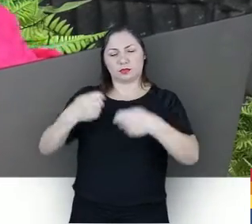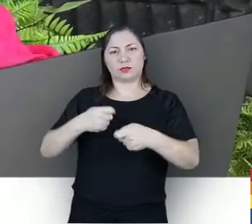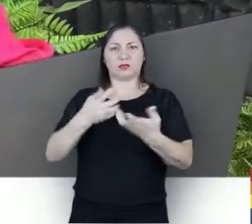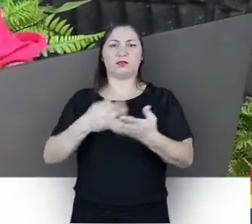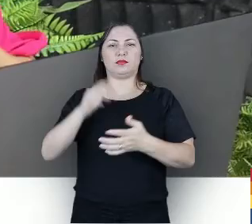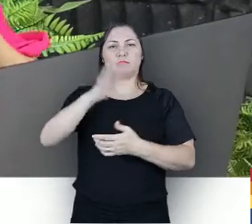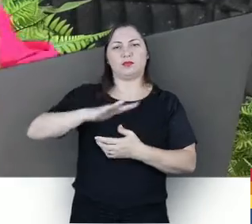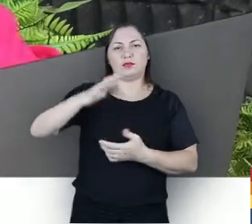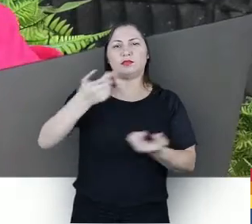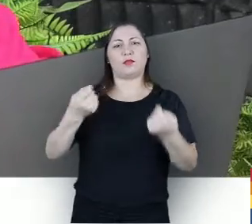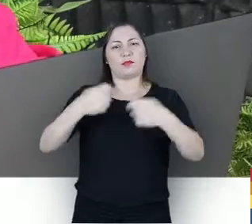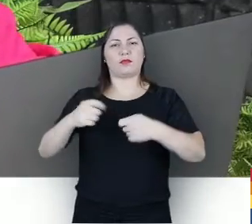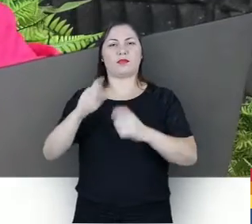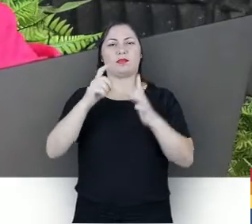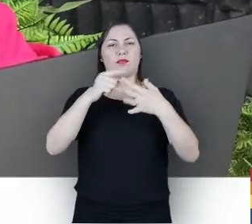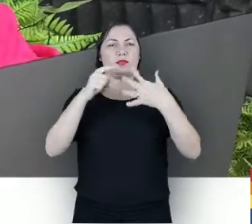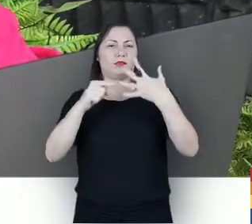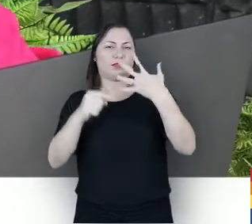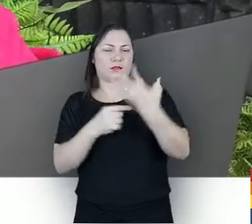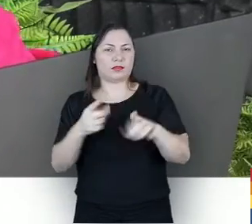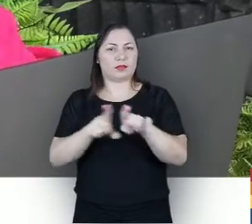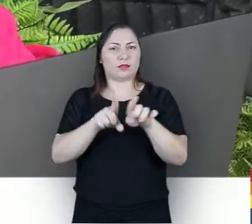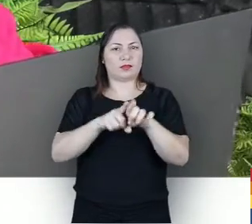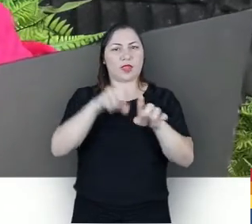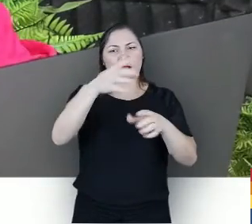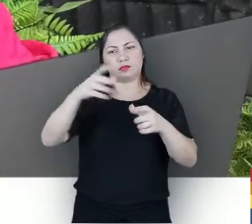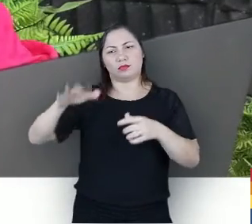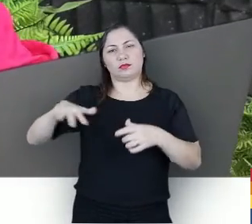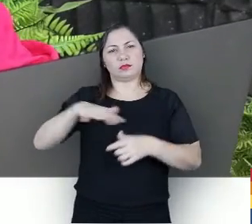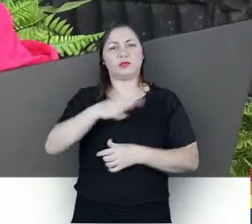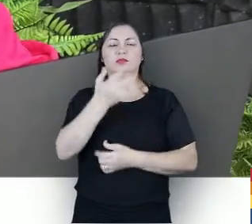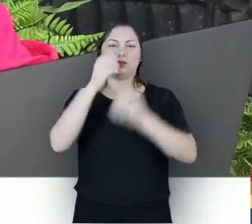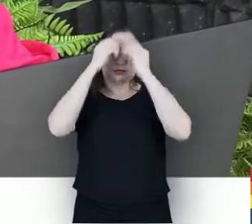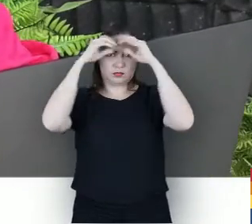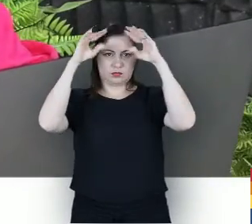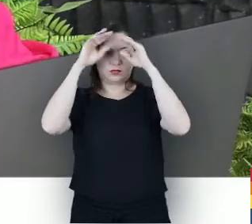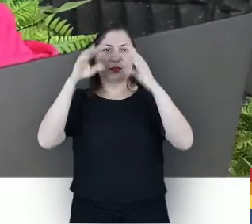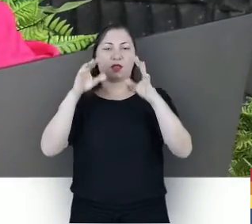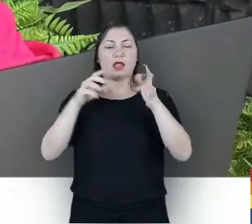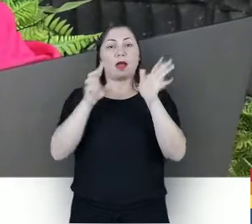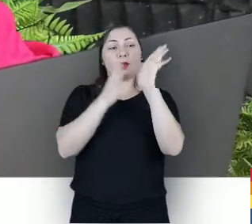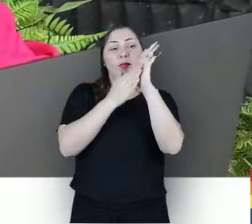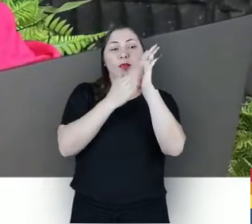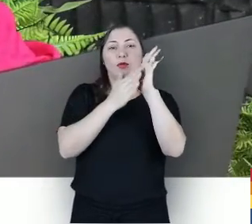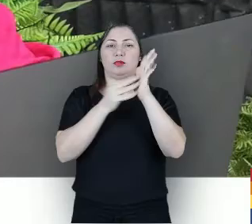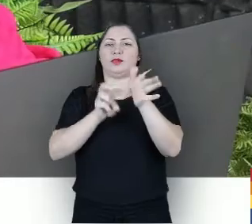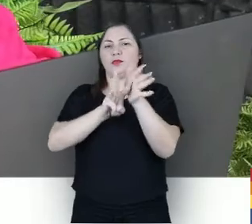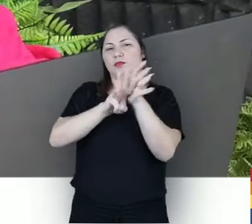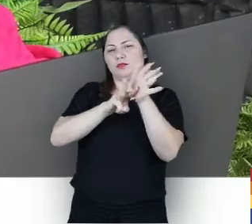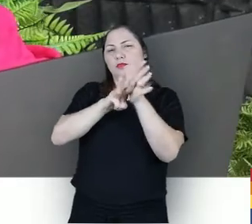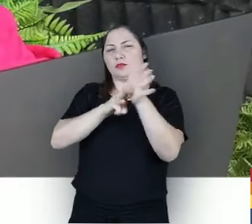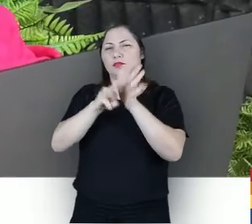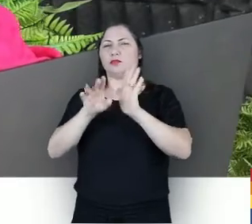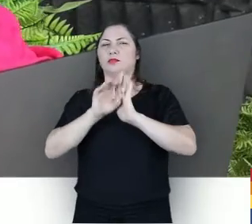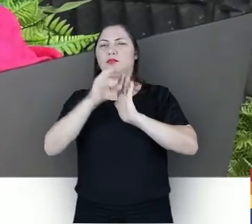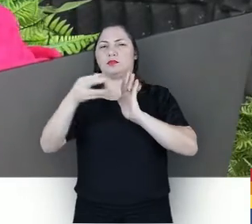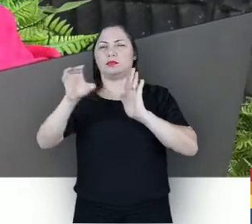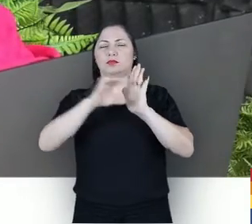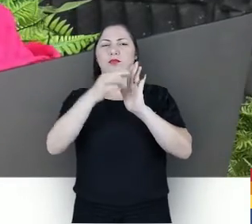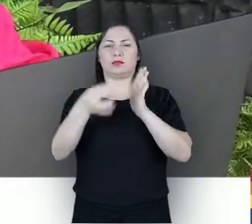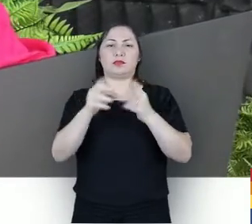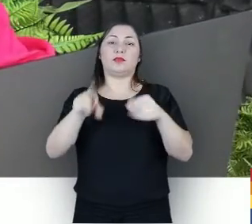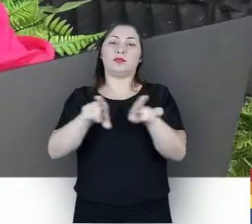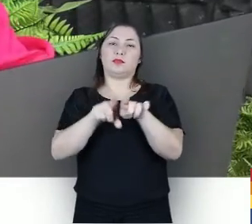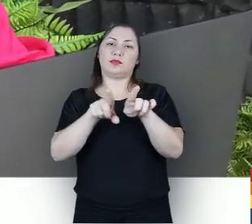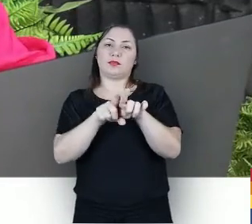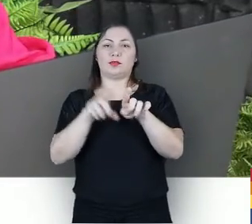também a gente vai tentar um pouco definir as possibilidades de integração curricular por área do conhecimento e por componente